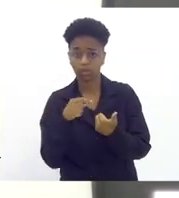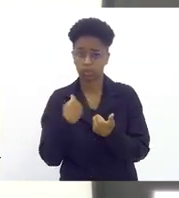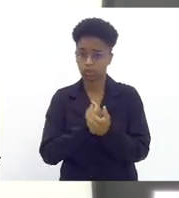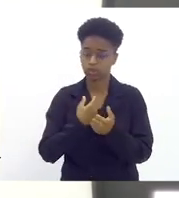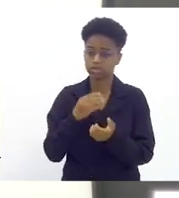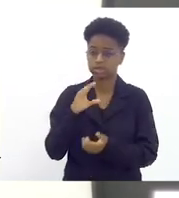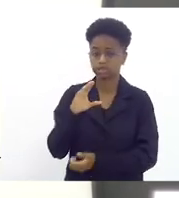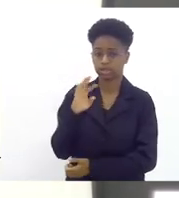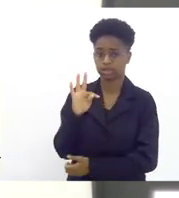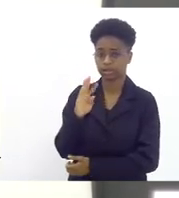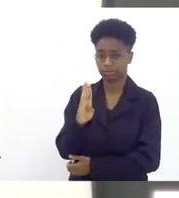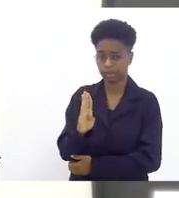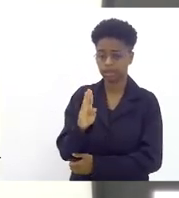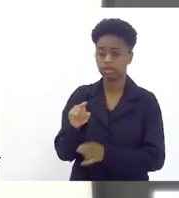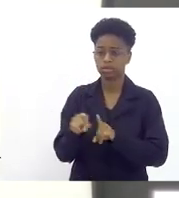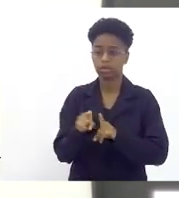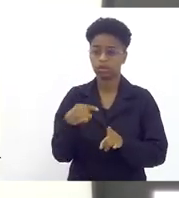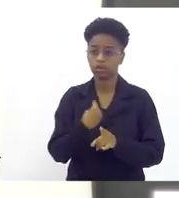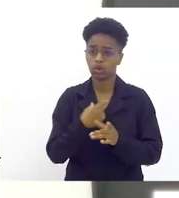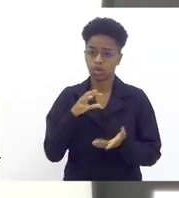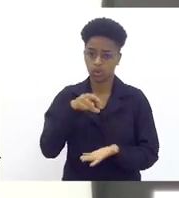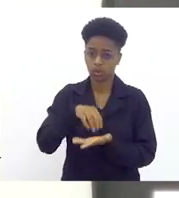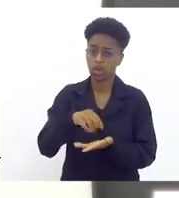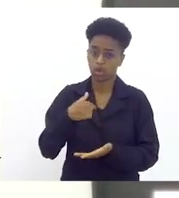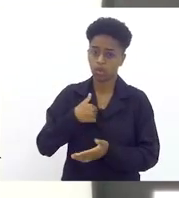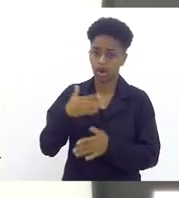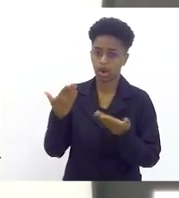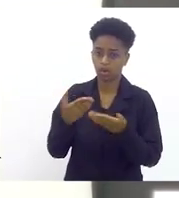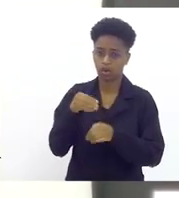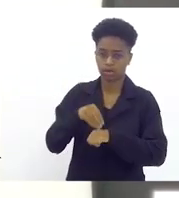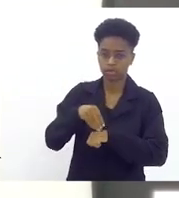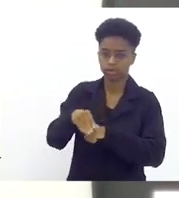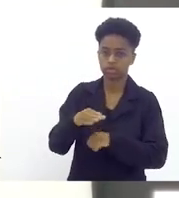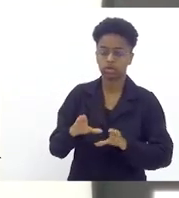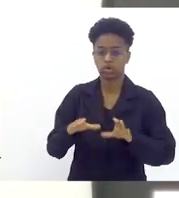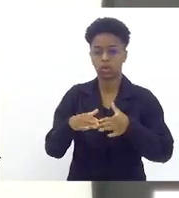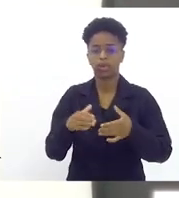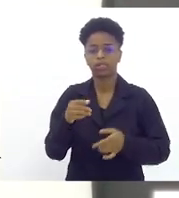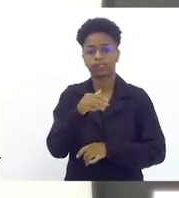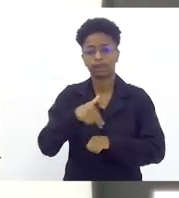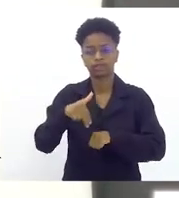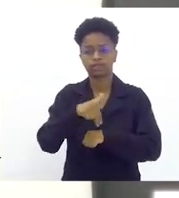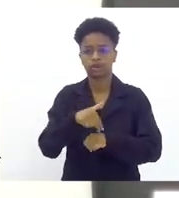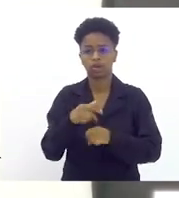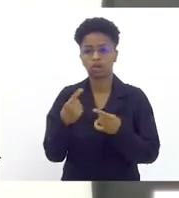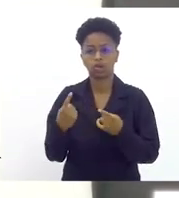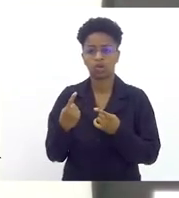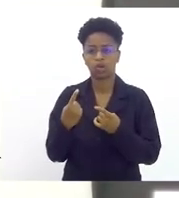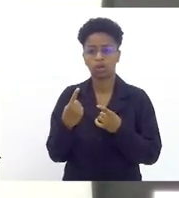organização. Eu agora fui indicada, né, para a Comissão Nacional de Enfrentamento à Violência